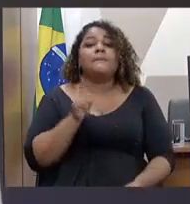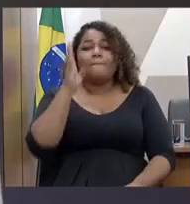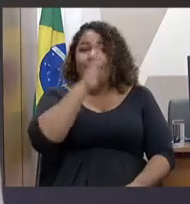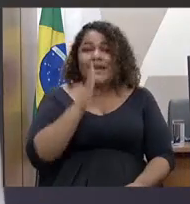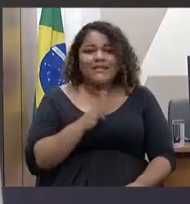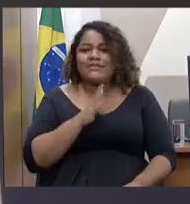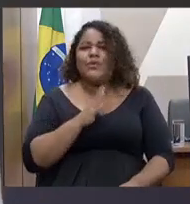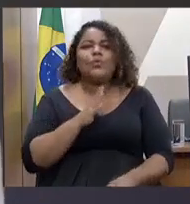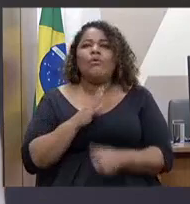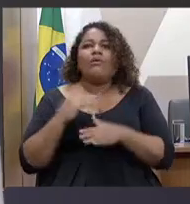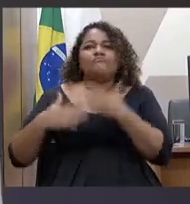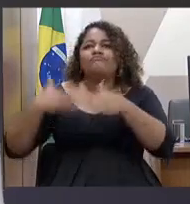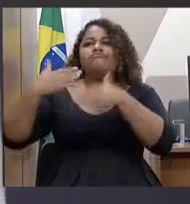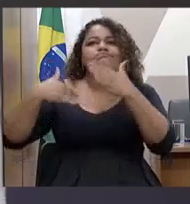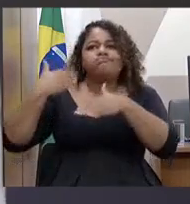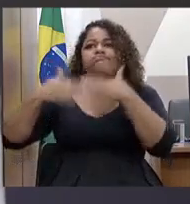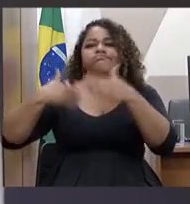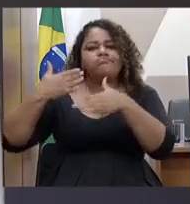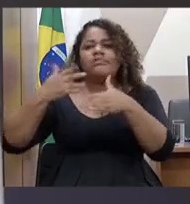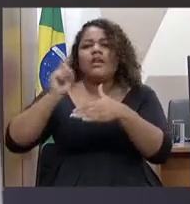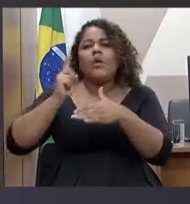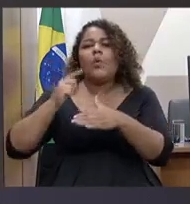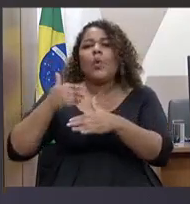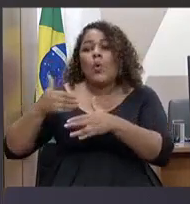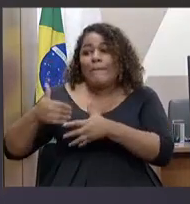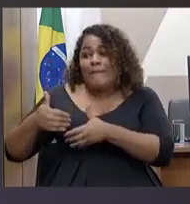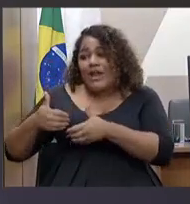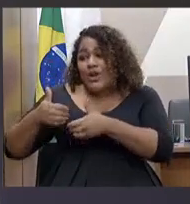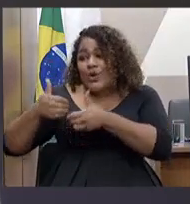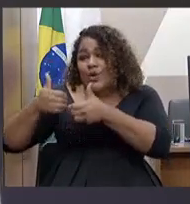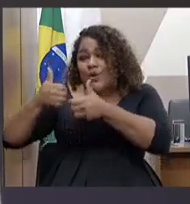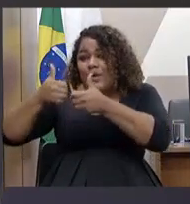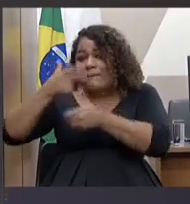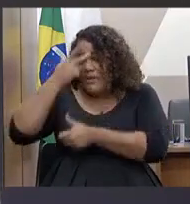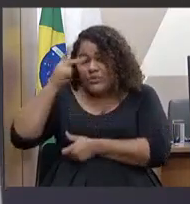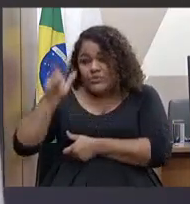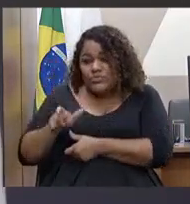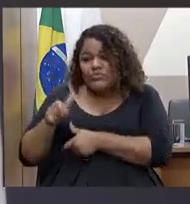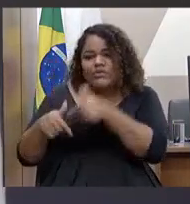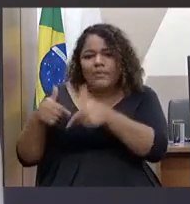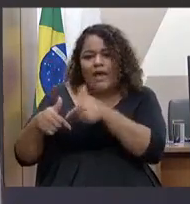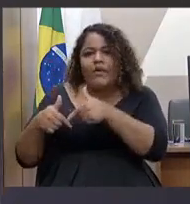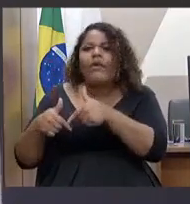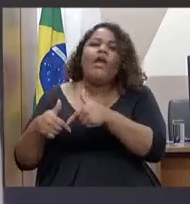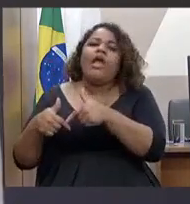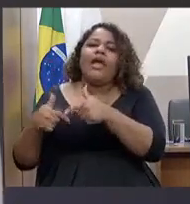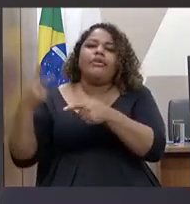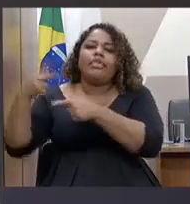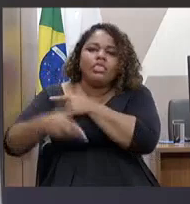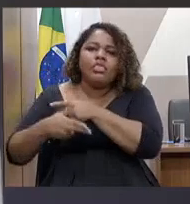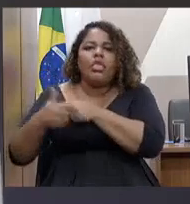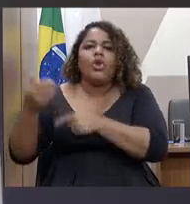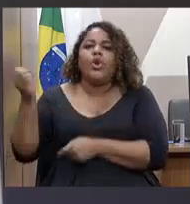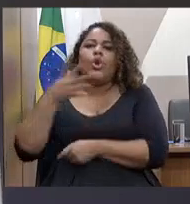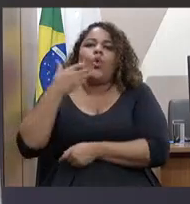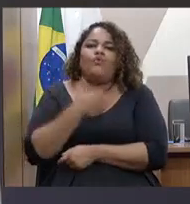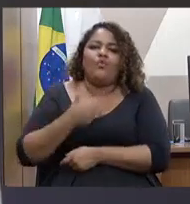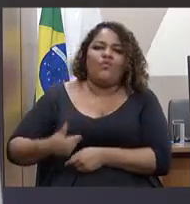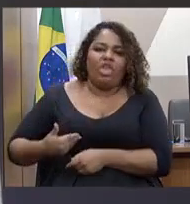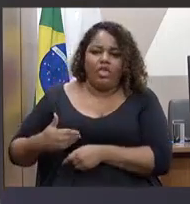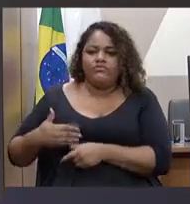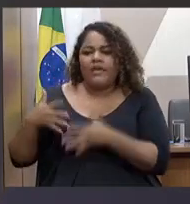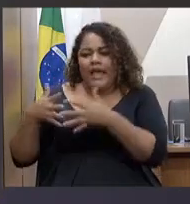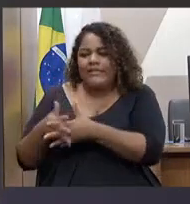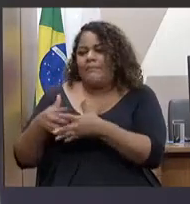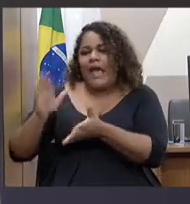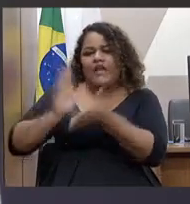vai para frente ele não chega e para frente quando começa a melhorar a vida daquele que trabalha daqui que tá lá no chão aí chega um governo e atrapalha tudo tira tudo e